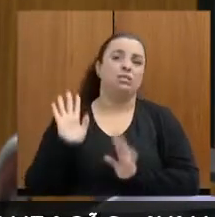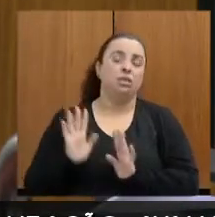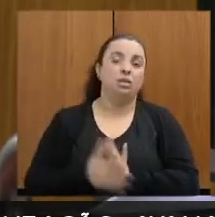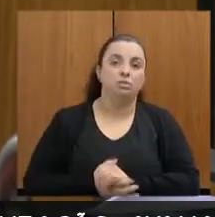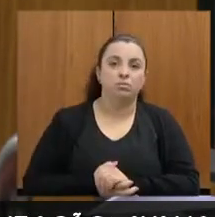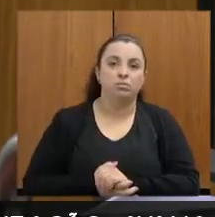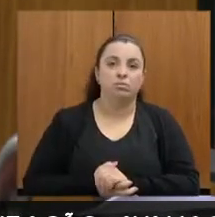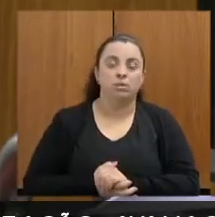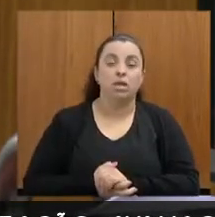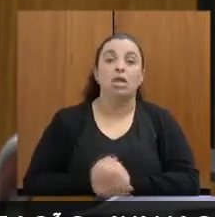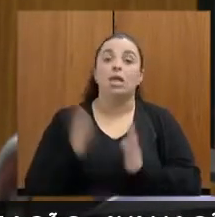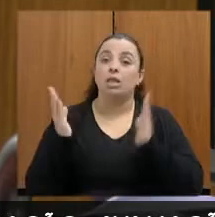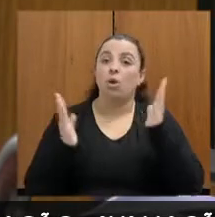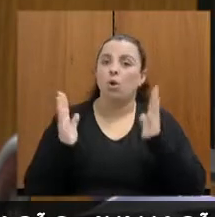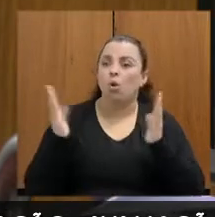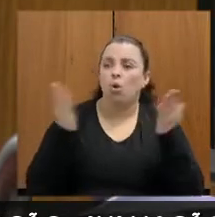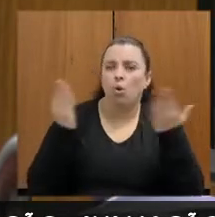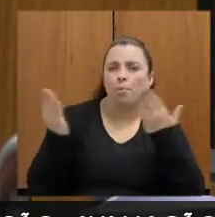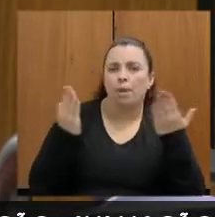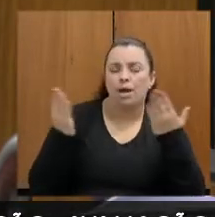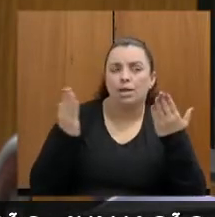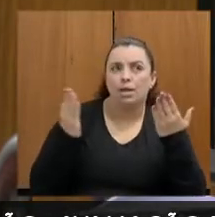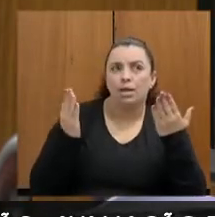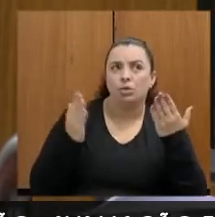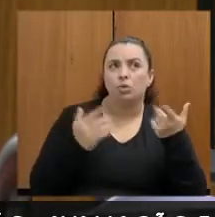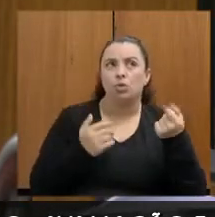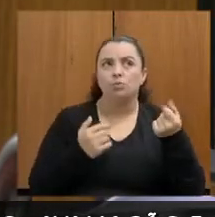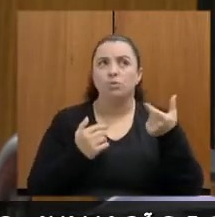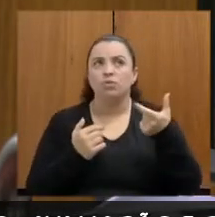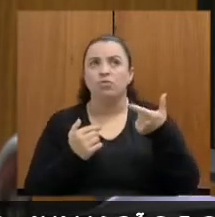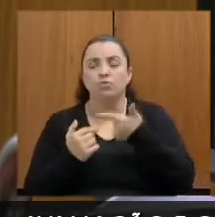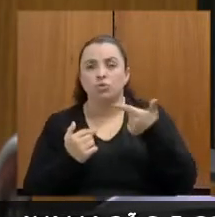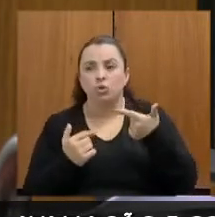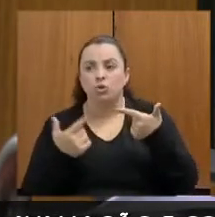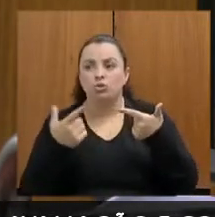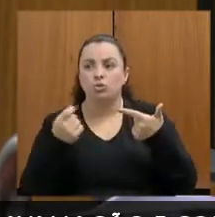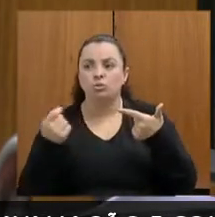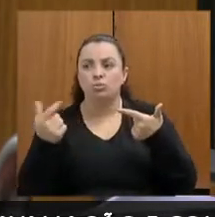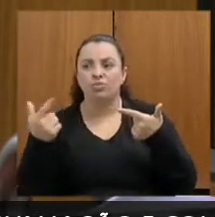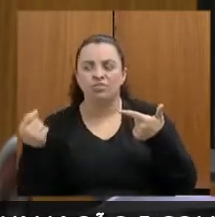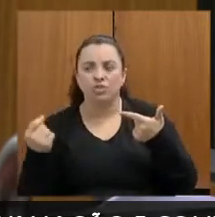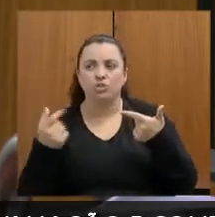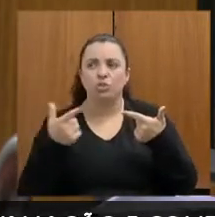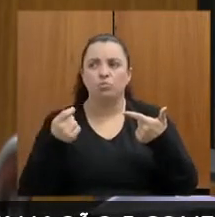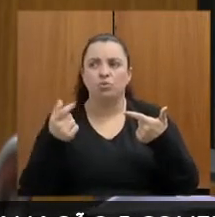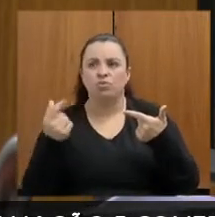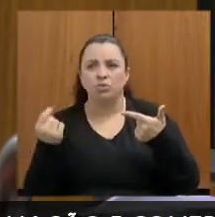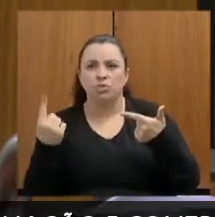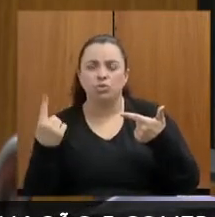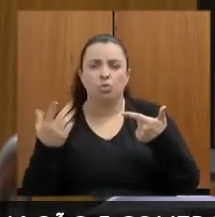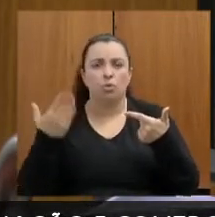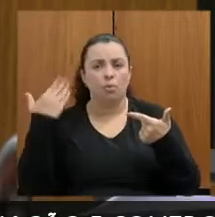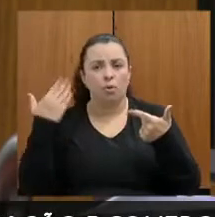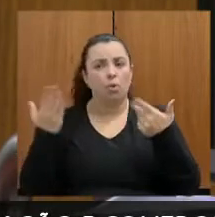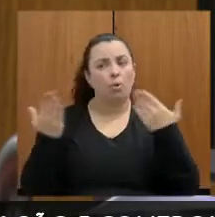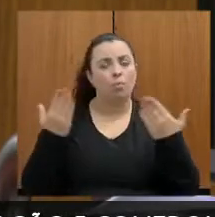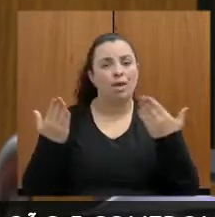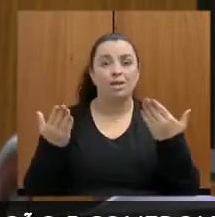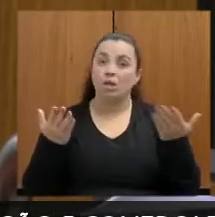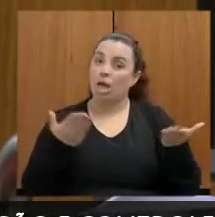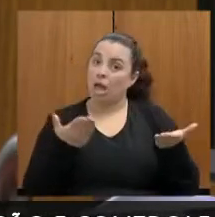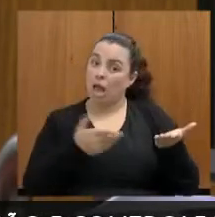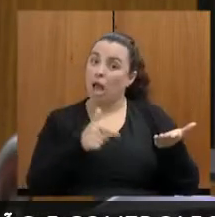comparando o primeiro quadrimestre 2022.com 2022 1021 nós estamos com a